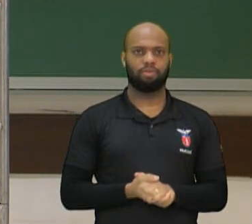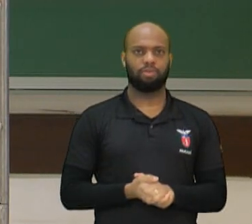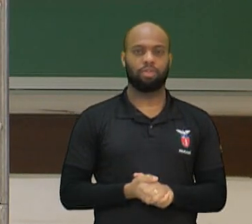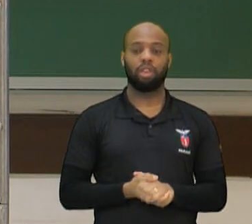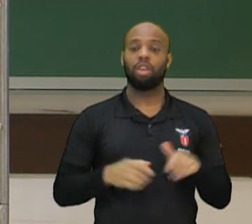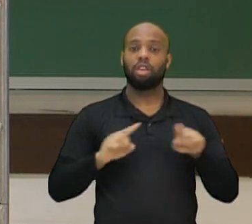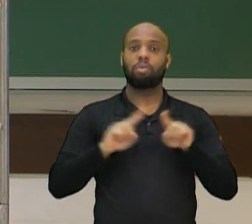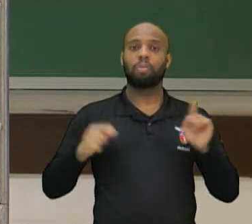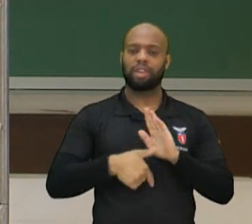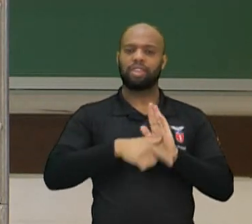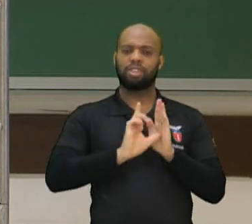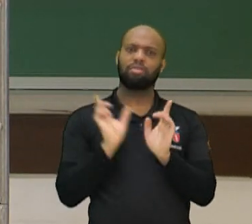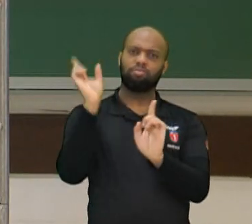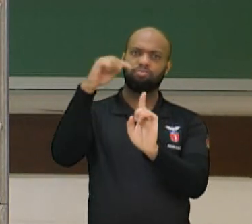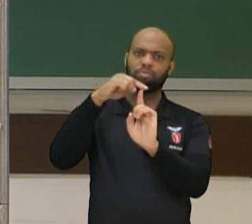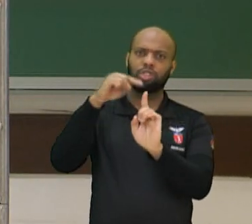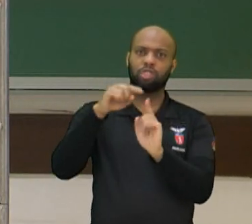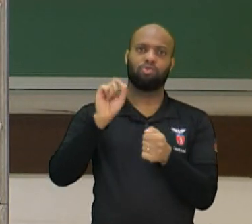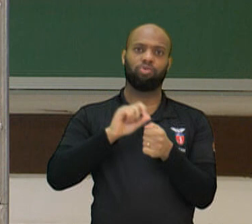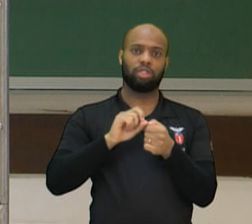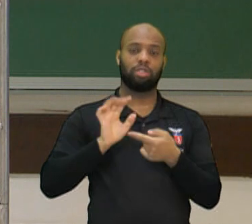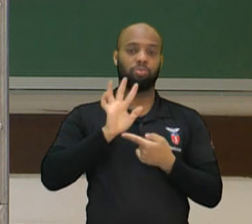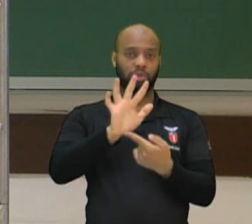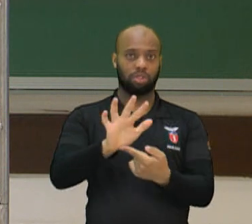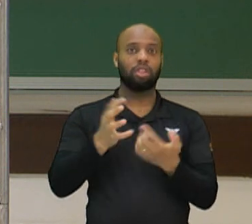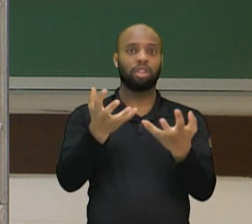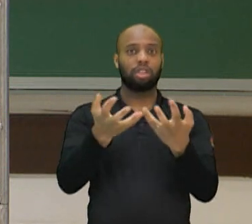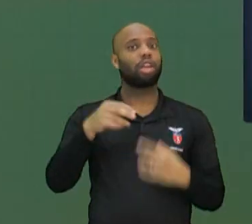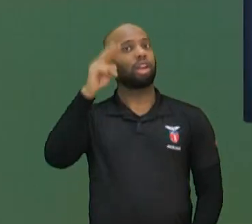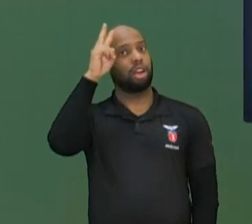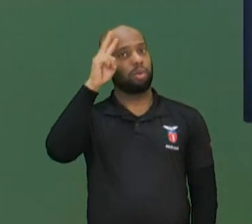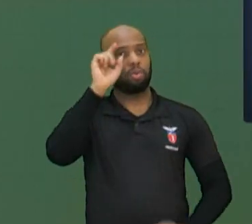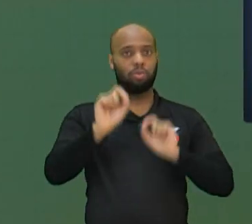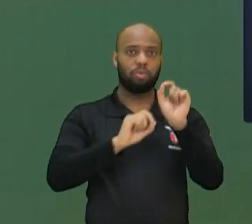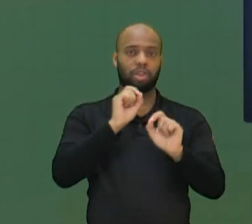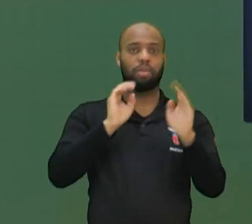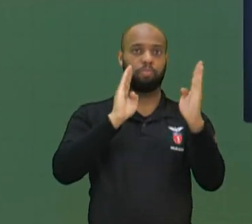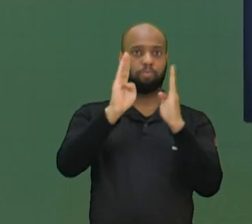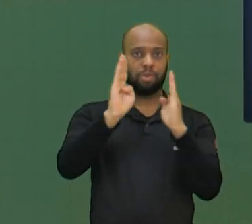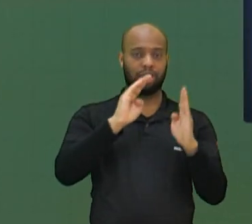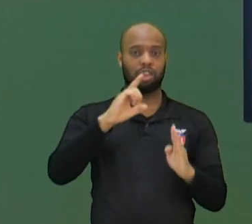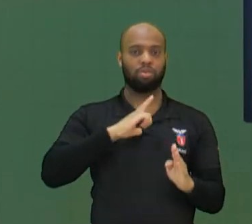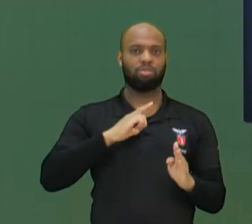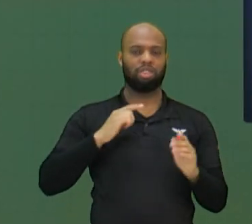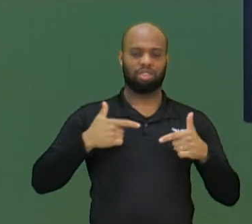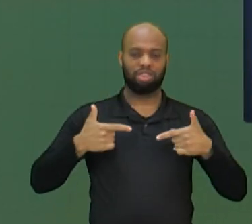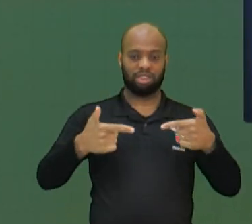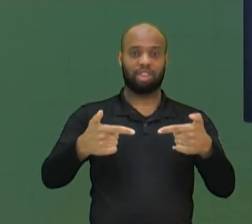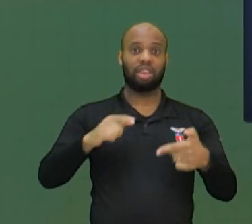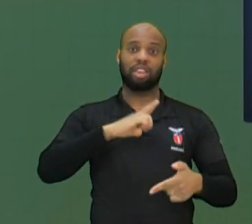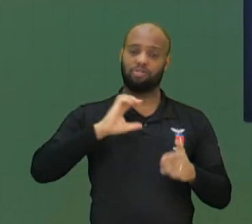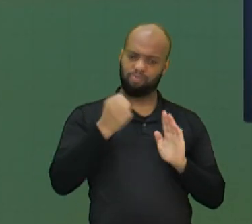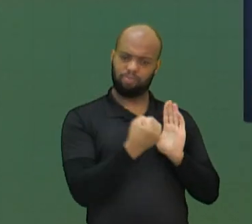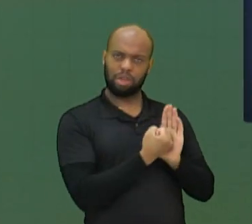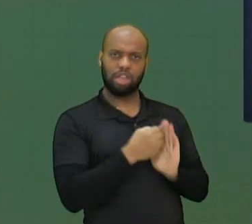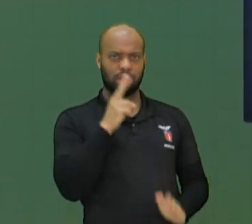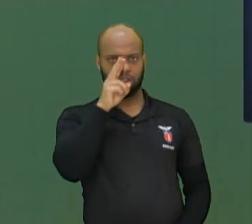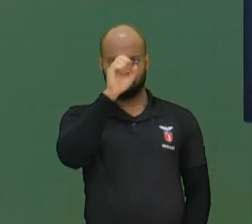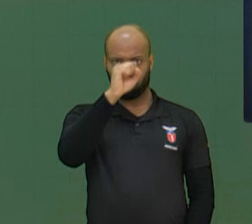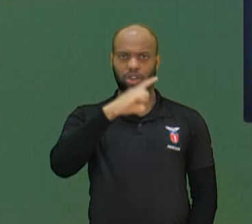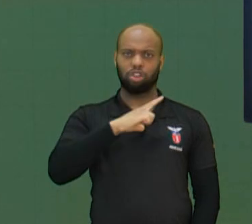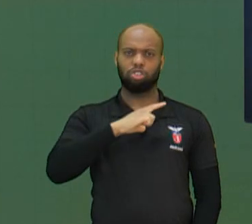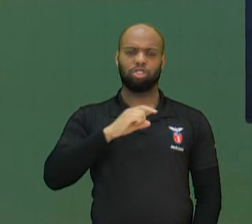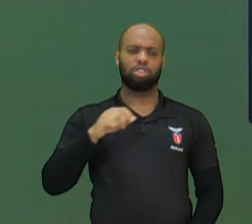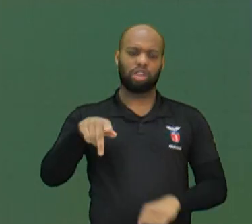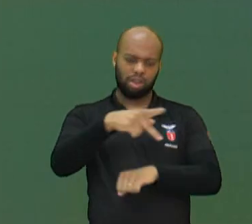Antes desse objetivo ser cumprido, precisamos nos lembrar que o período entre guerras foi marcado por um forte